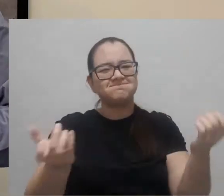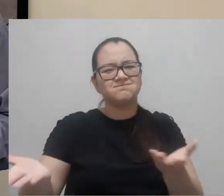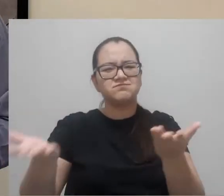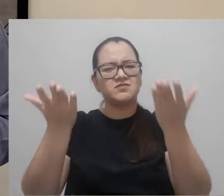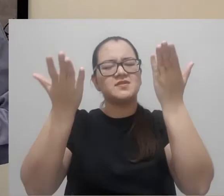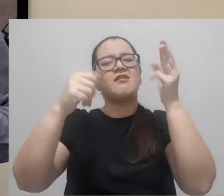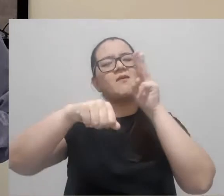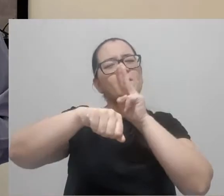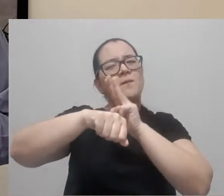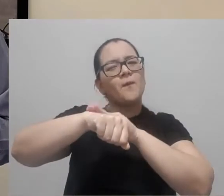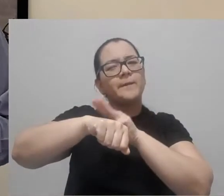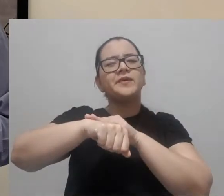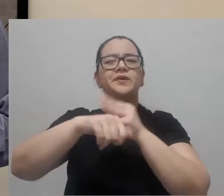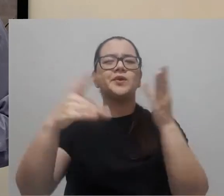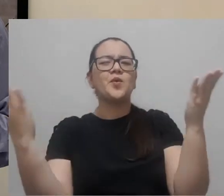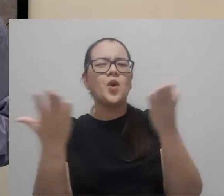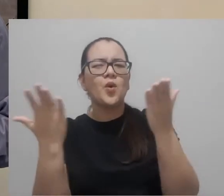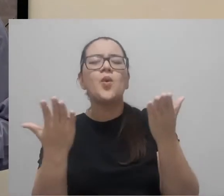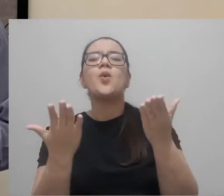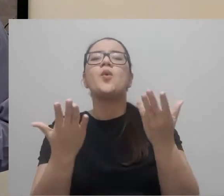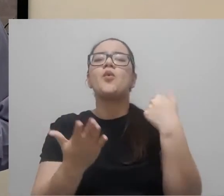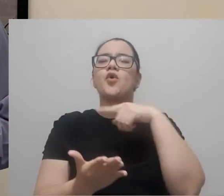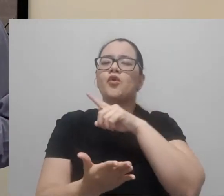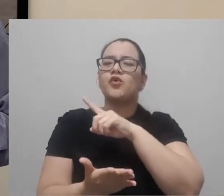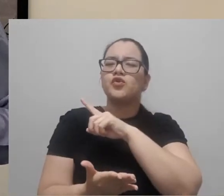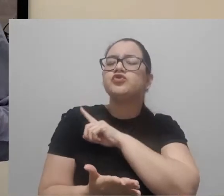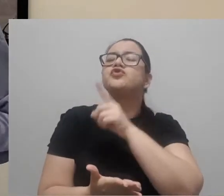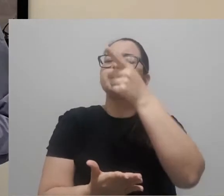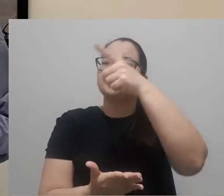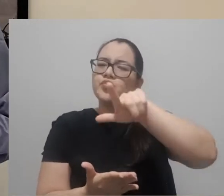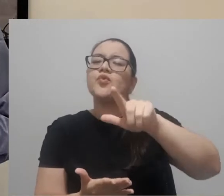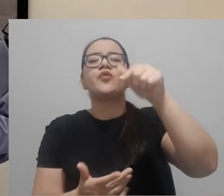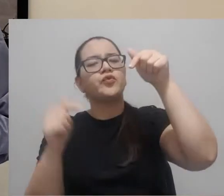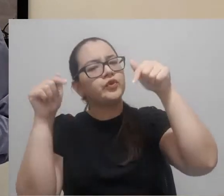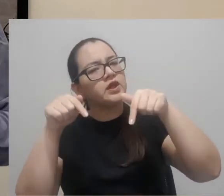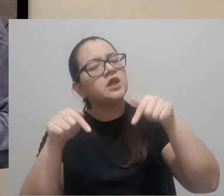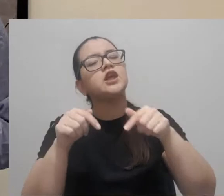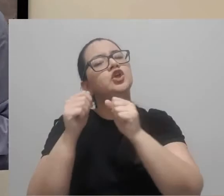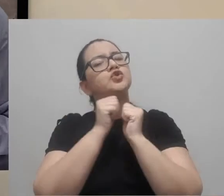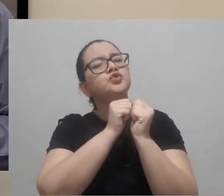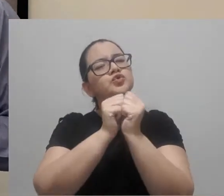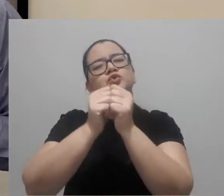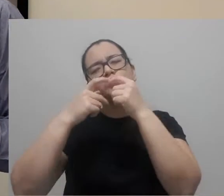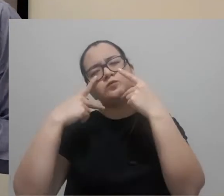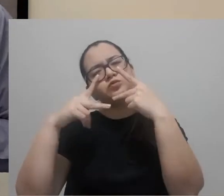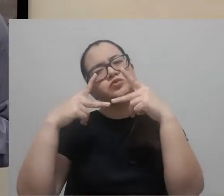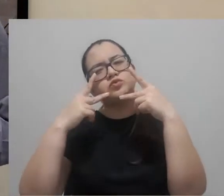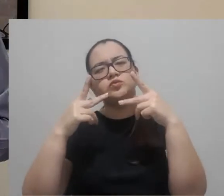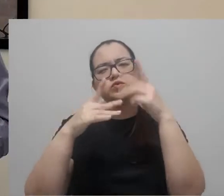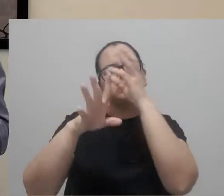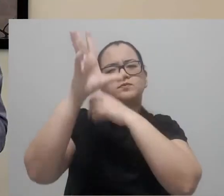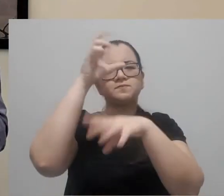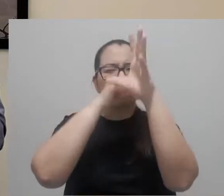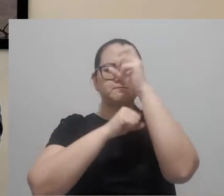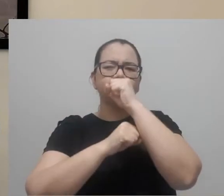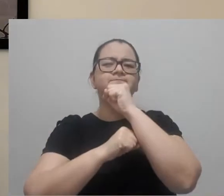nesse momento, Senhor, em que mais uma vez estamos aqui para trazer a tua palavra. Eu oro